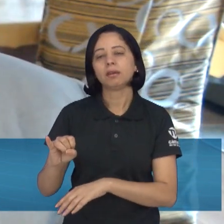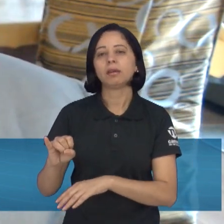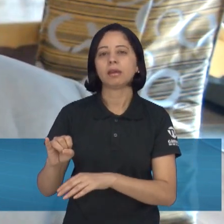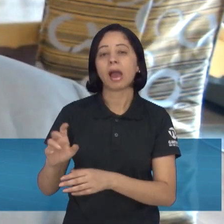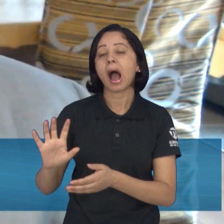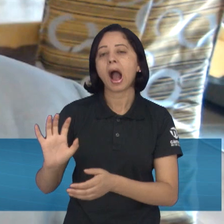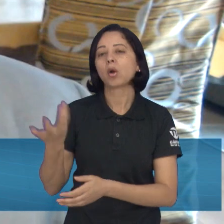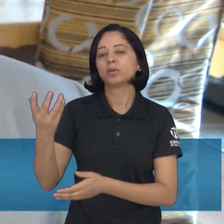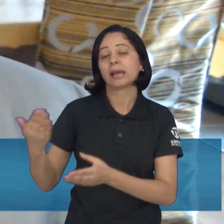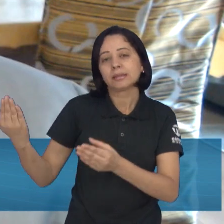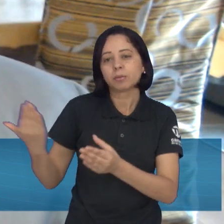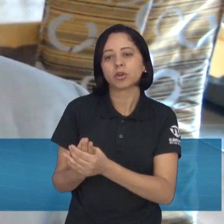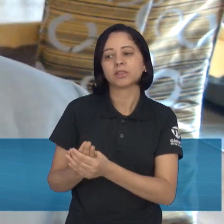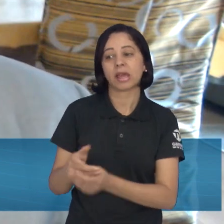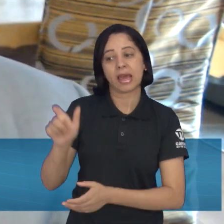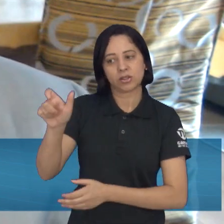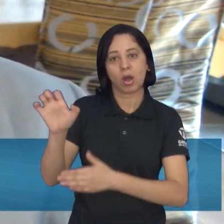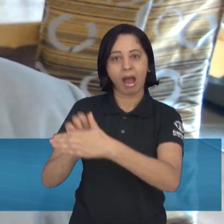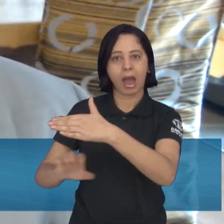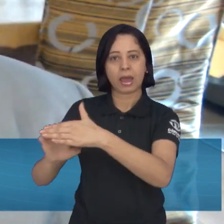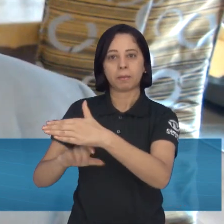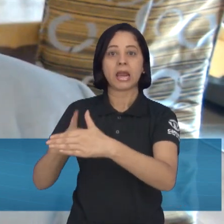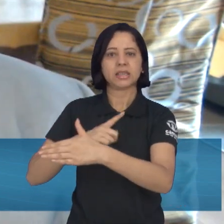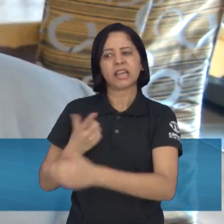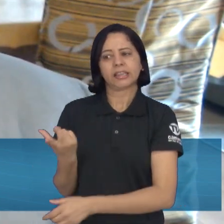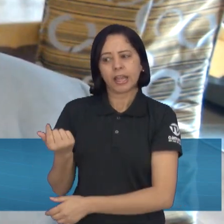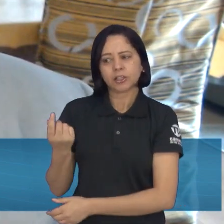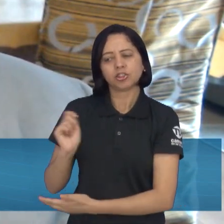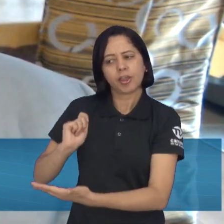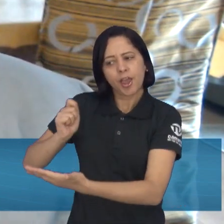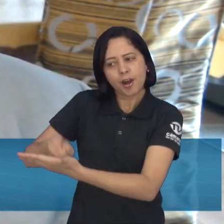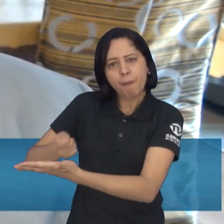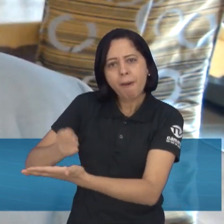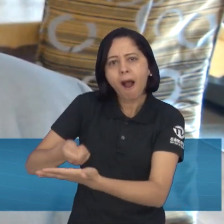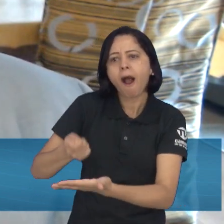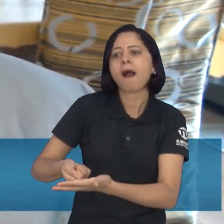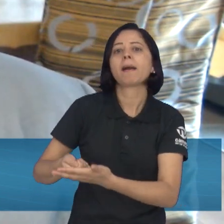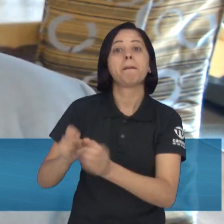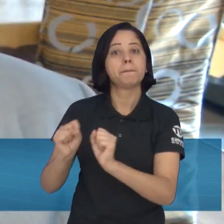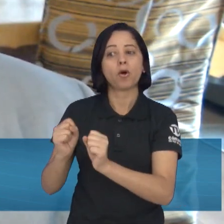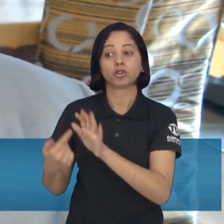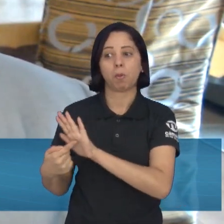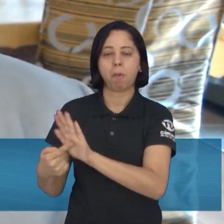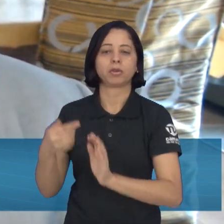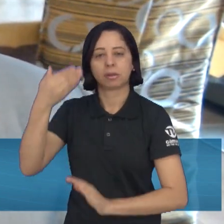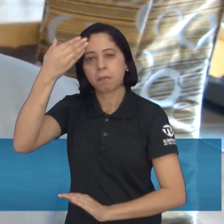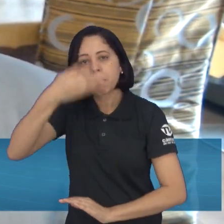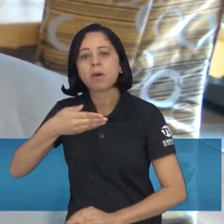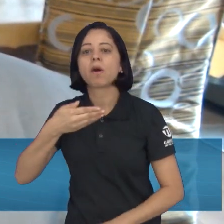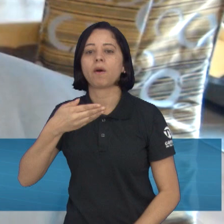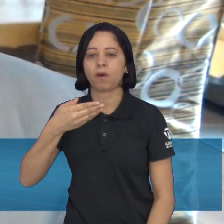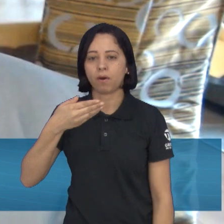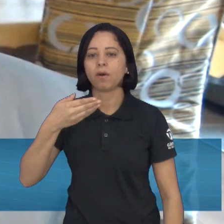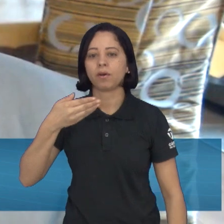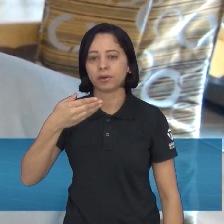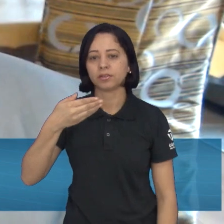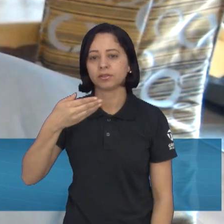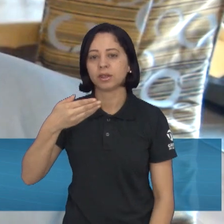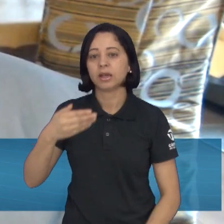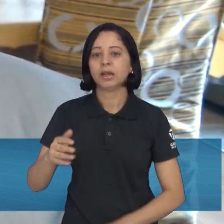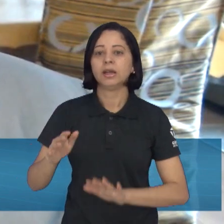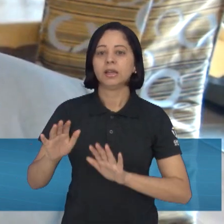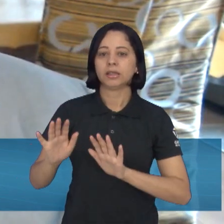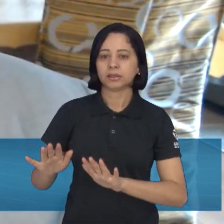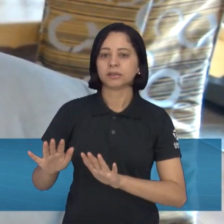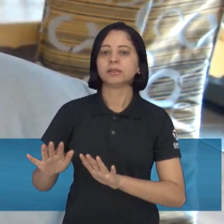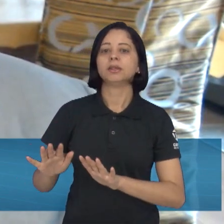instrumentos, meios financeiros para criar todos os meios de prova e poder ter uma certa prevalência